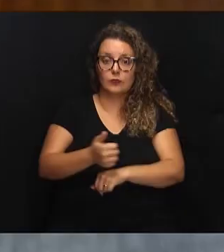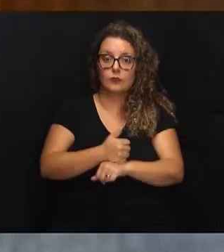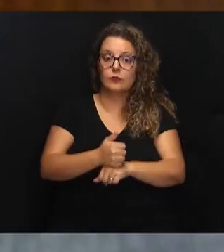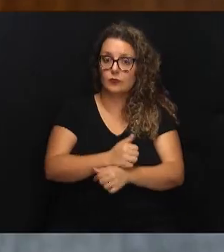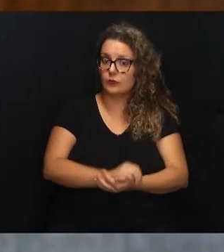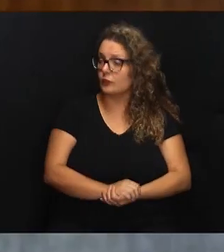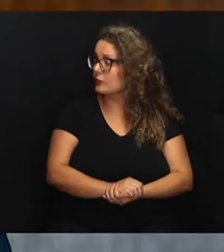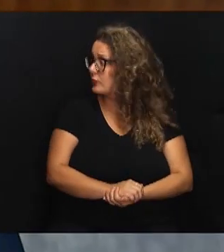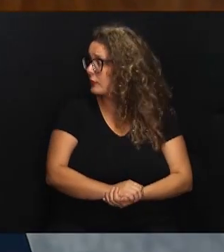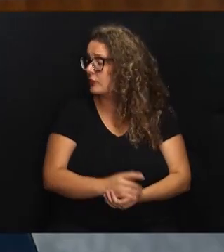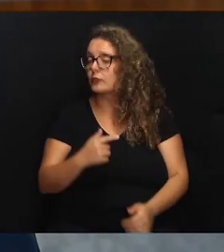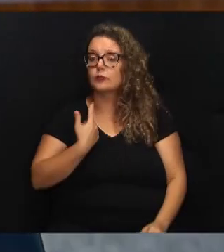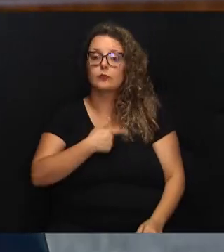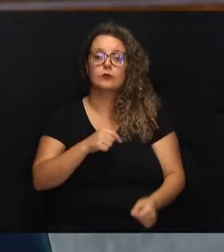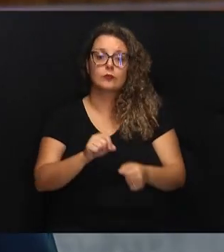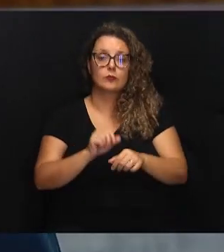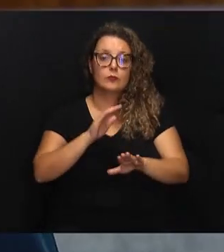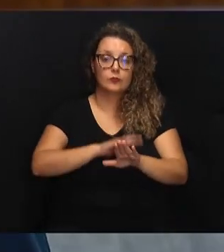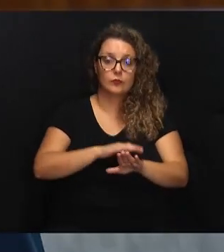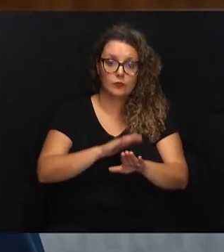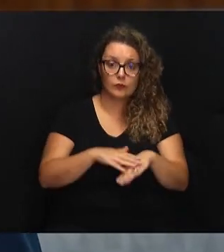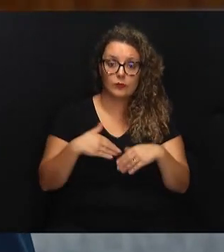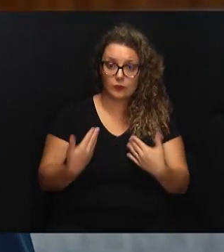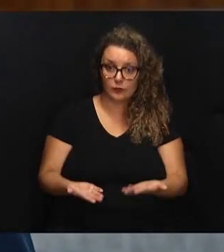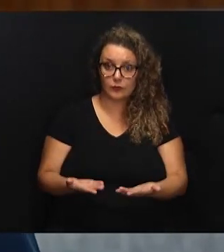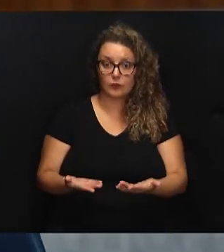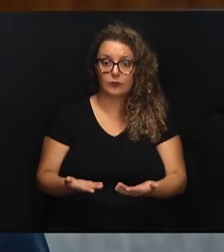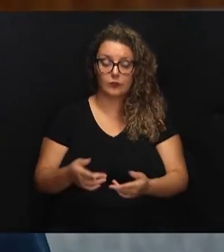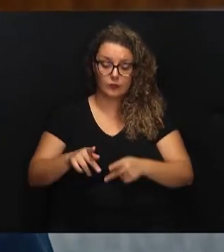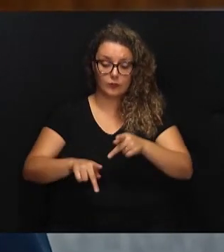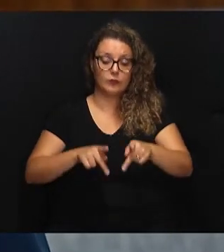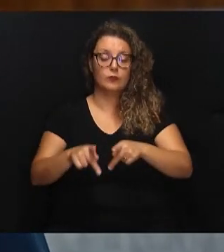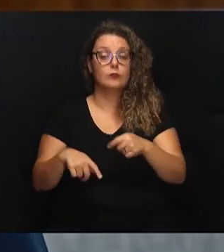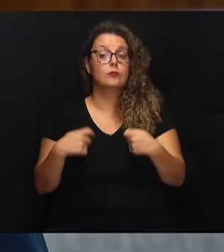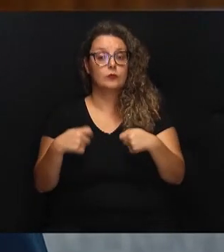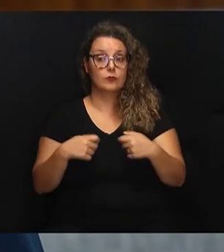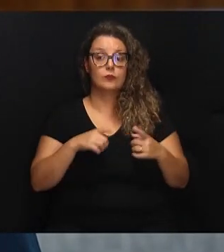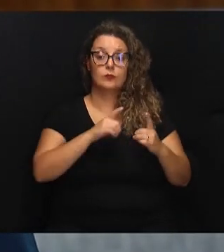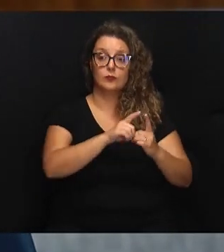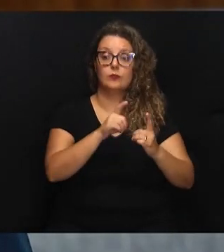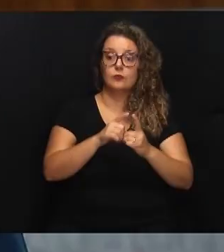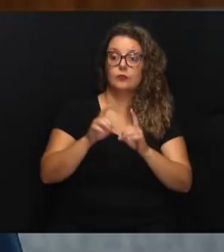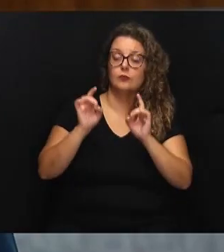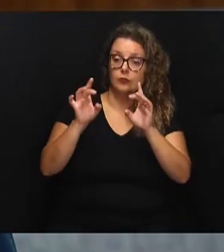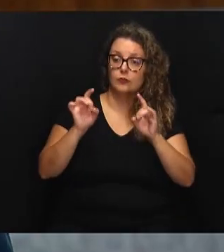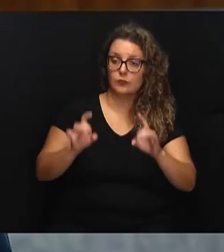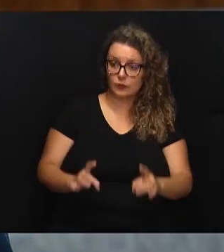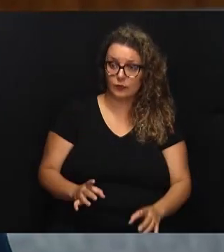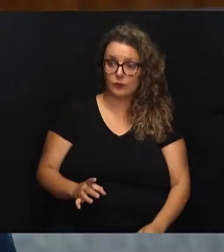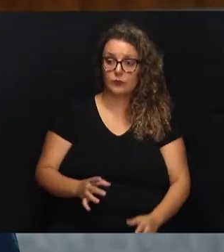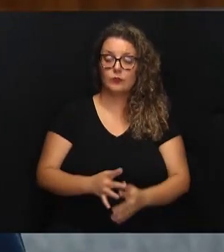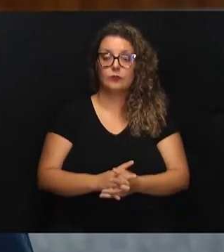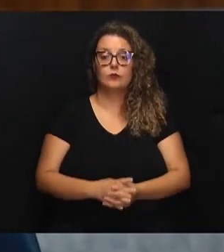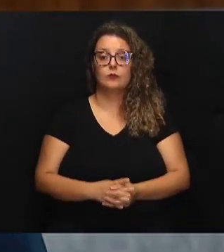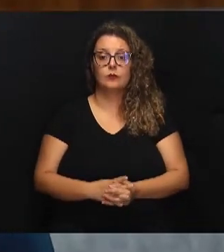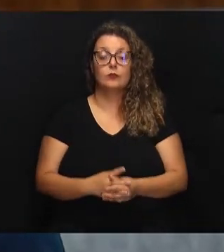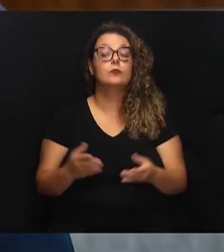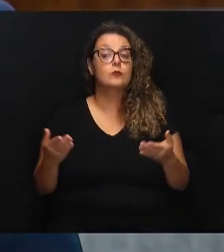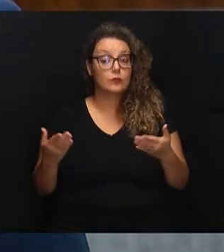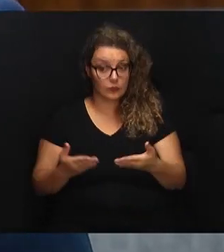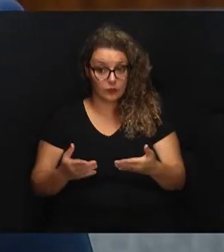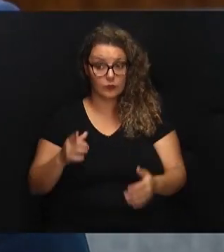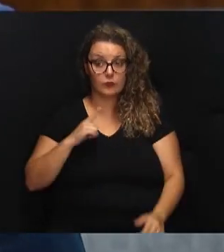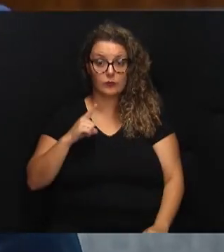essa medida tendo em vista essa população que precisa de um atendimento mais especializado. Hoje